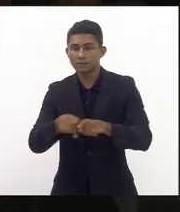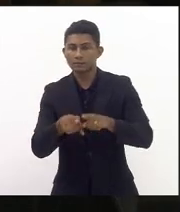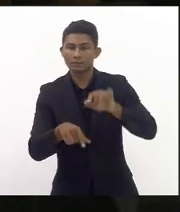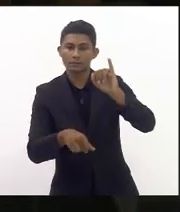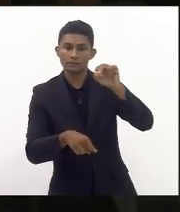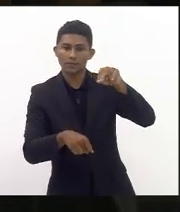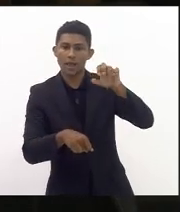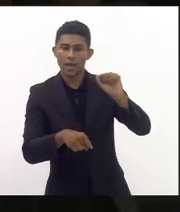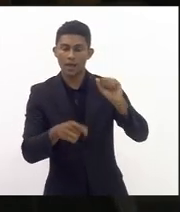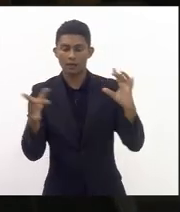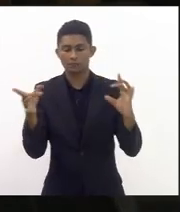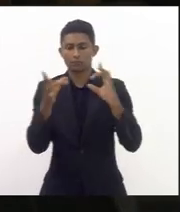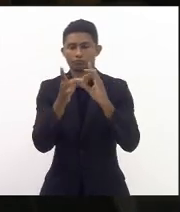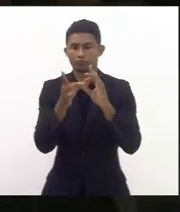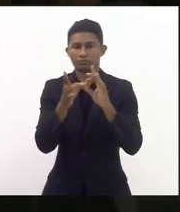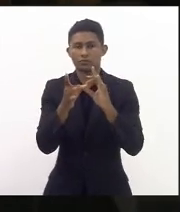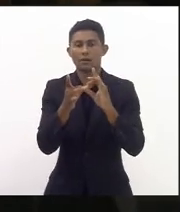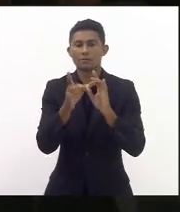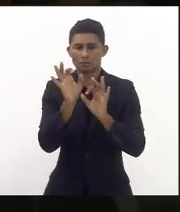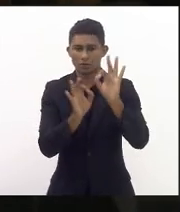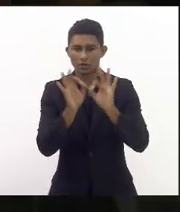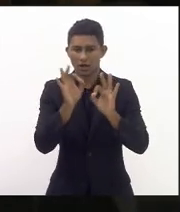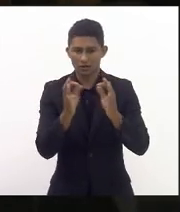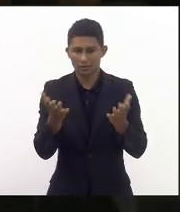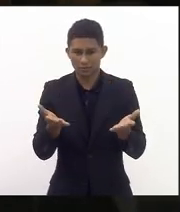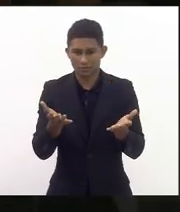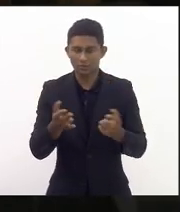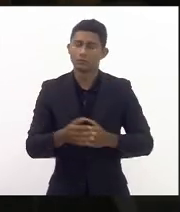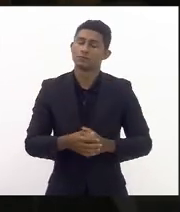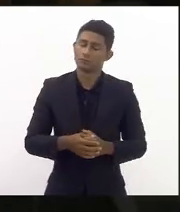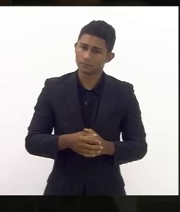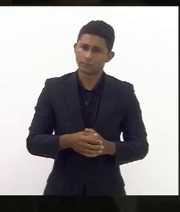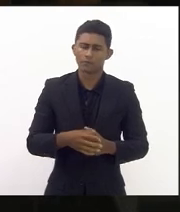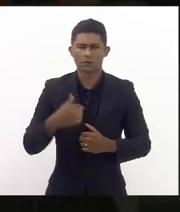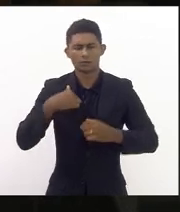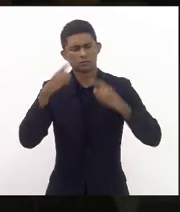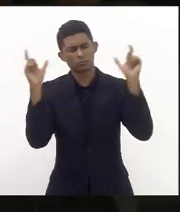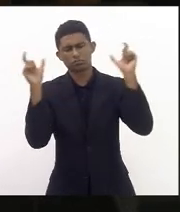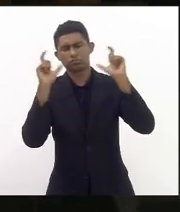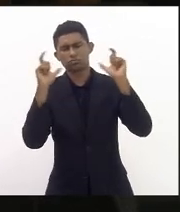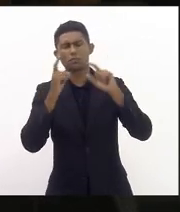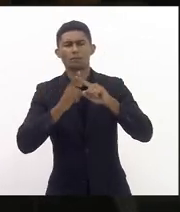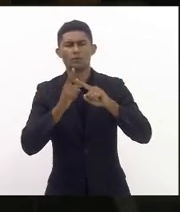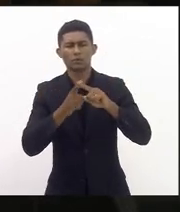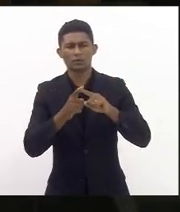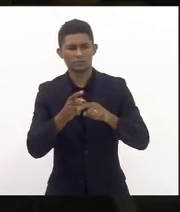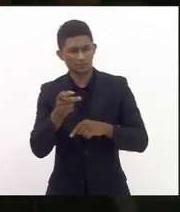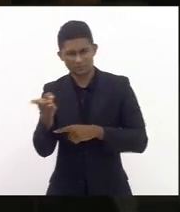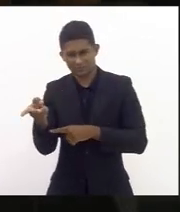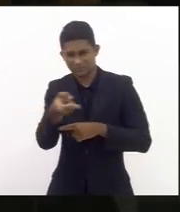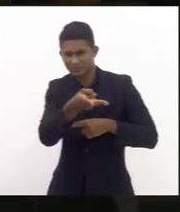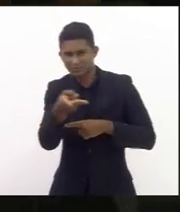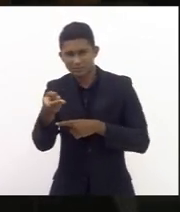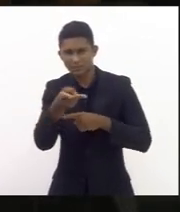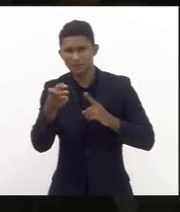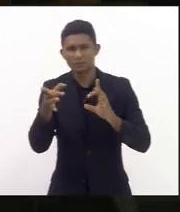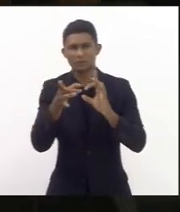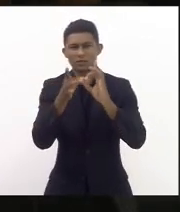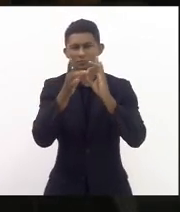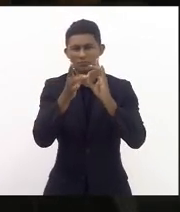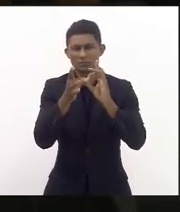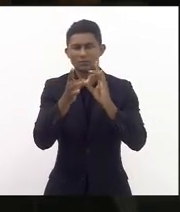de cooperação sobre esse projeto. O que chamou a atenção é que esse acordo de cooperação foi